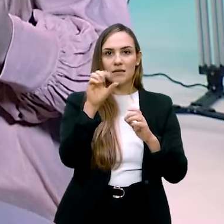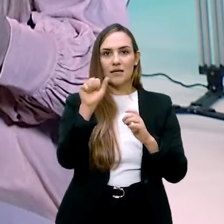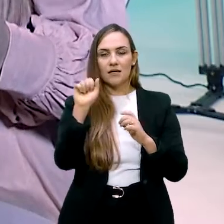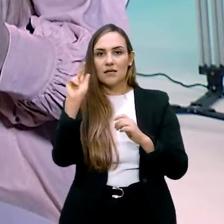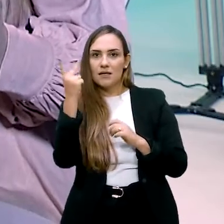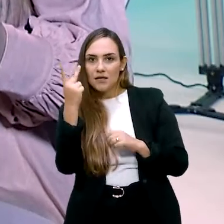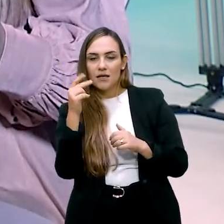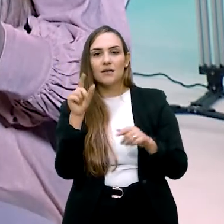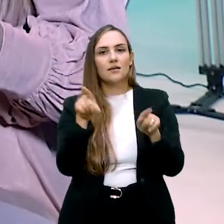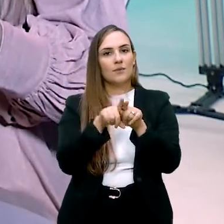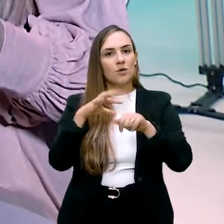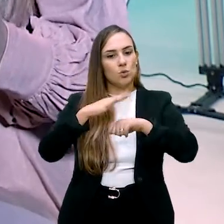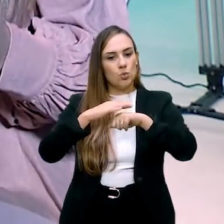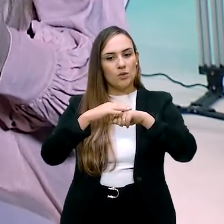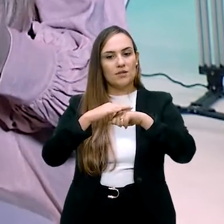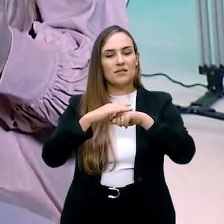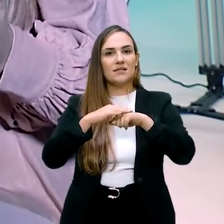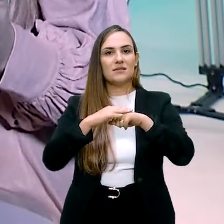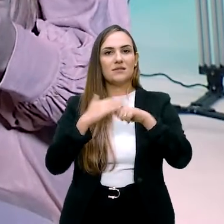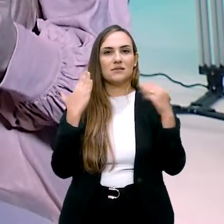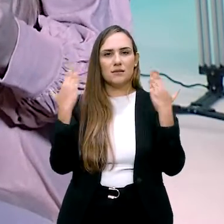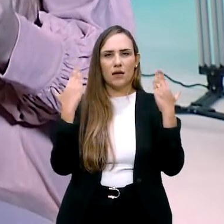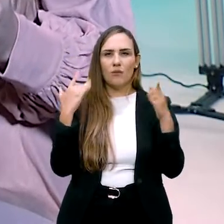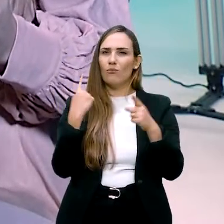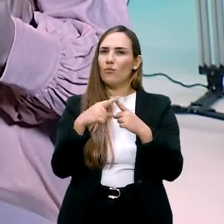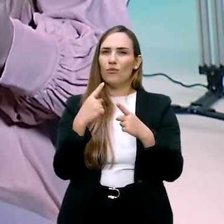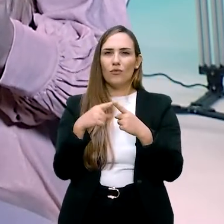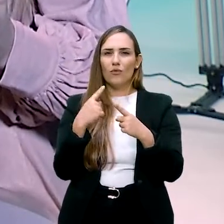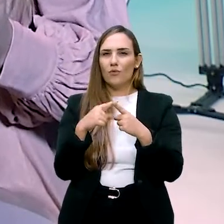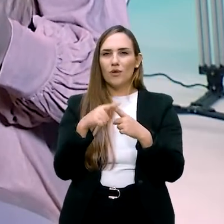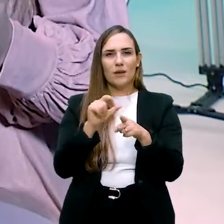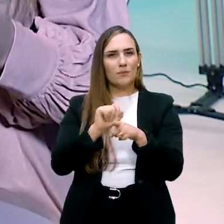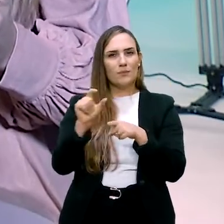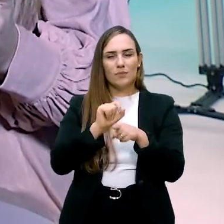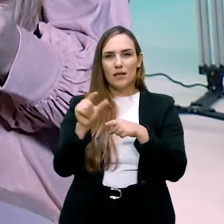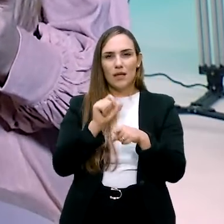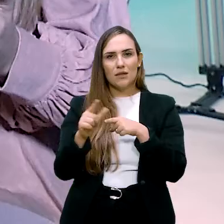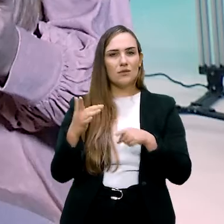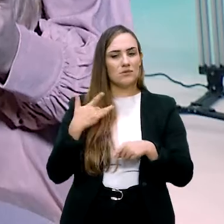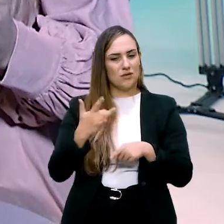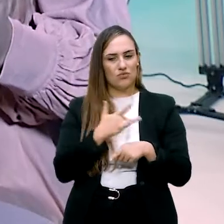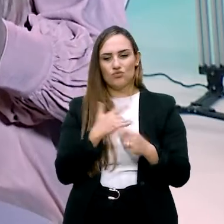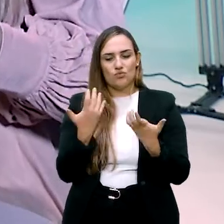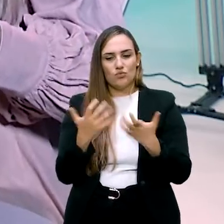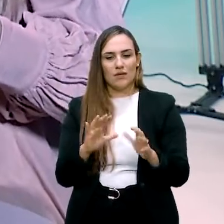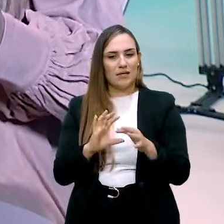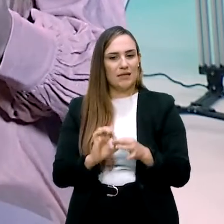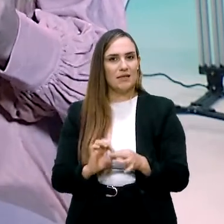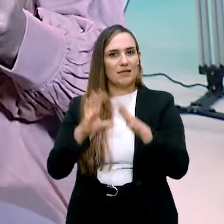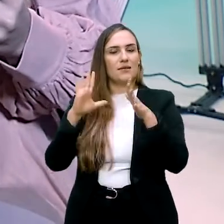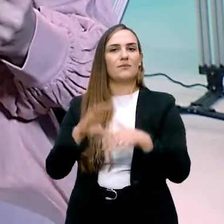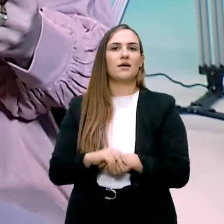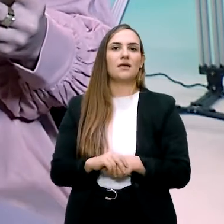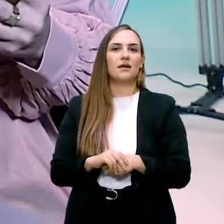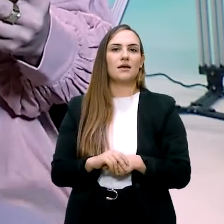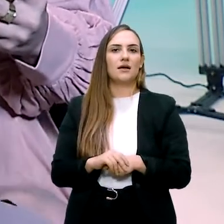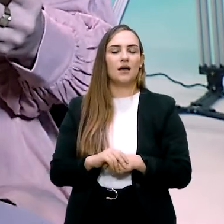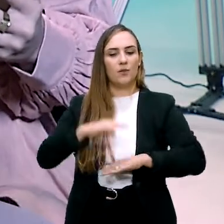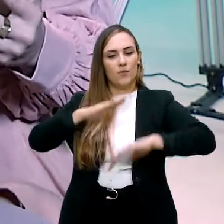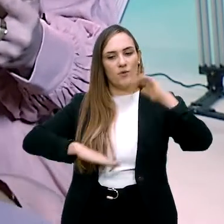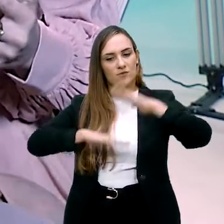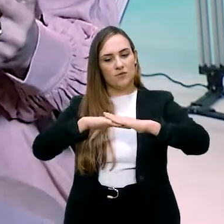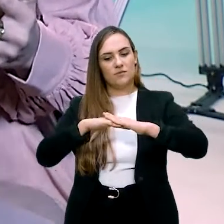doenças psicológicas, por que da resistência dos planos e da ANS na liberação e contratação